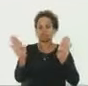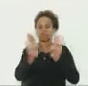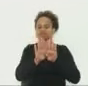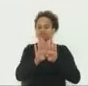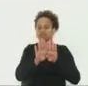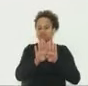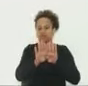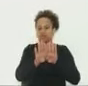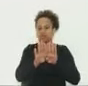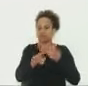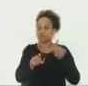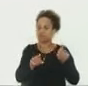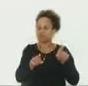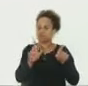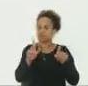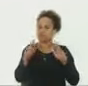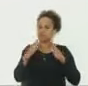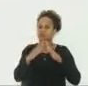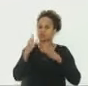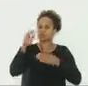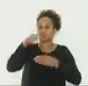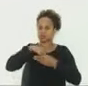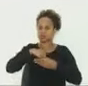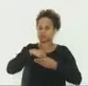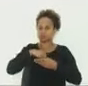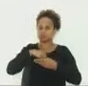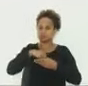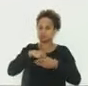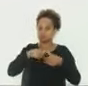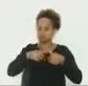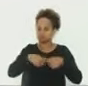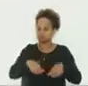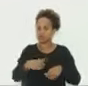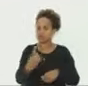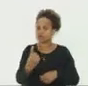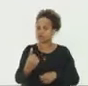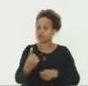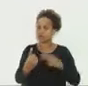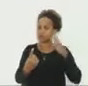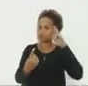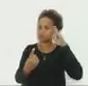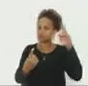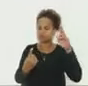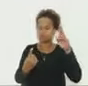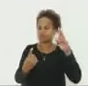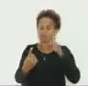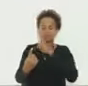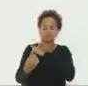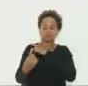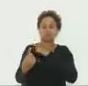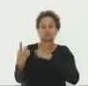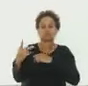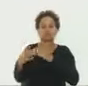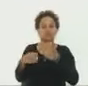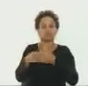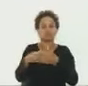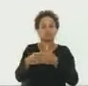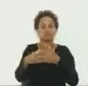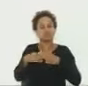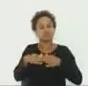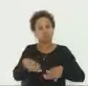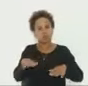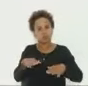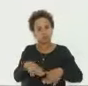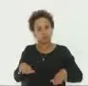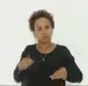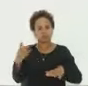é o seu lar, se habite. Só você é responsável pelo limite que garante a tranquilidade da sua